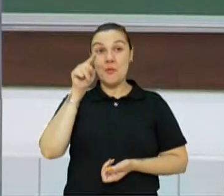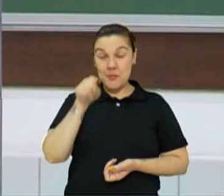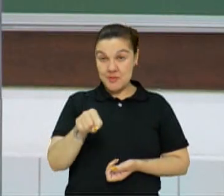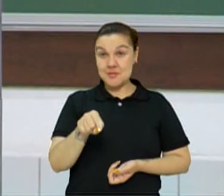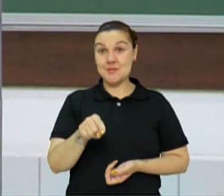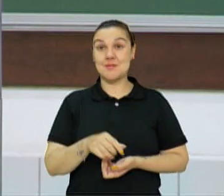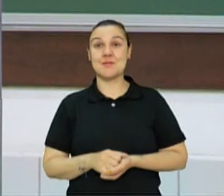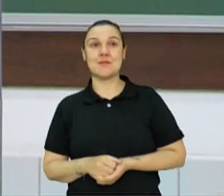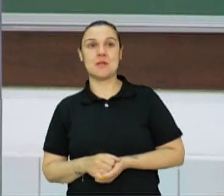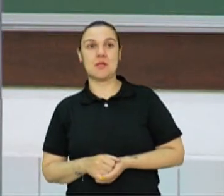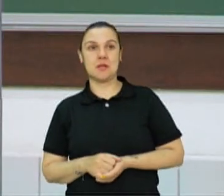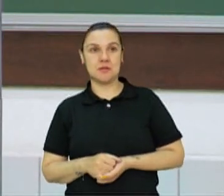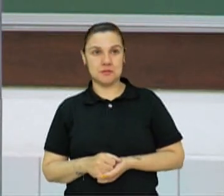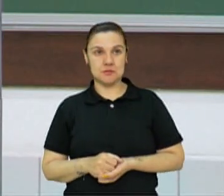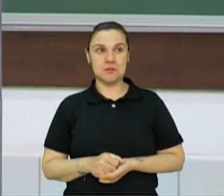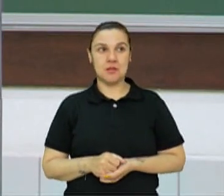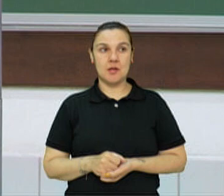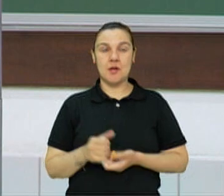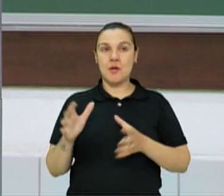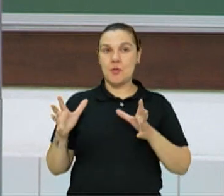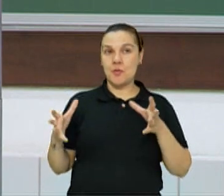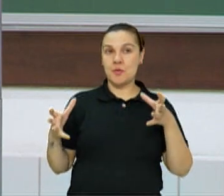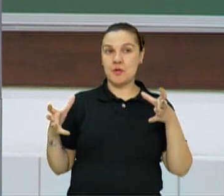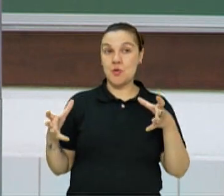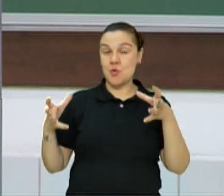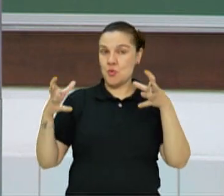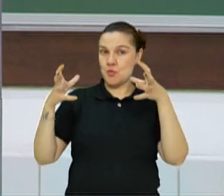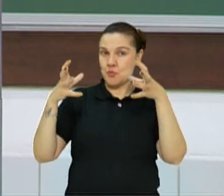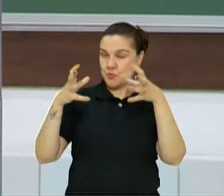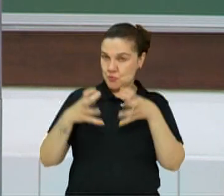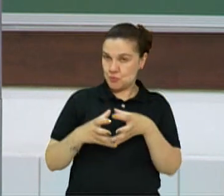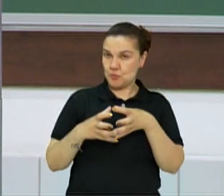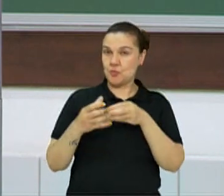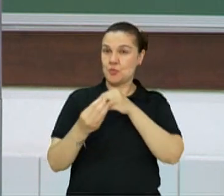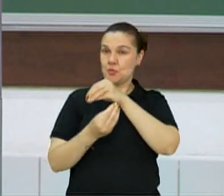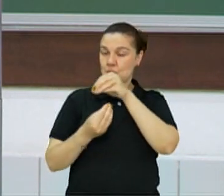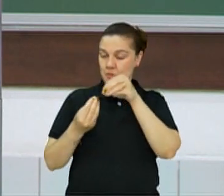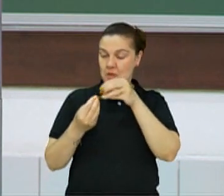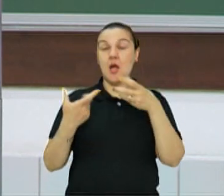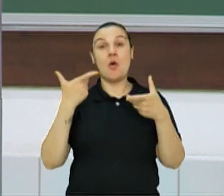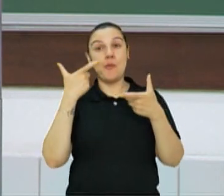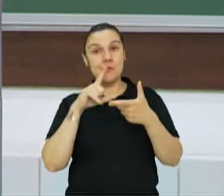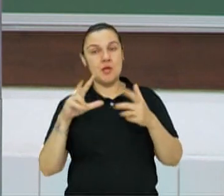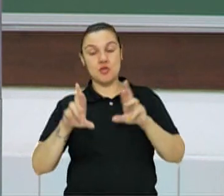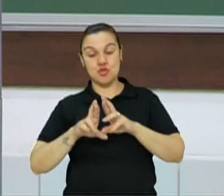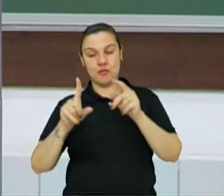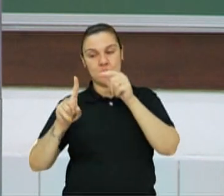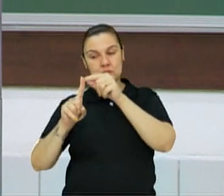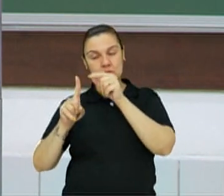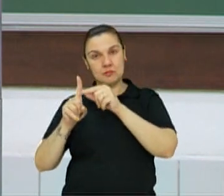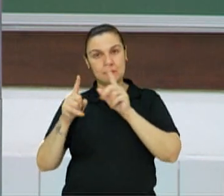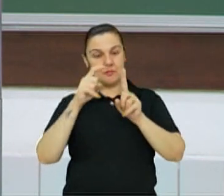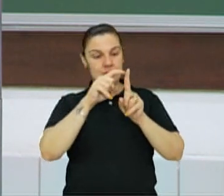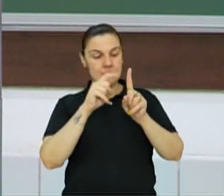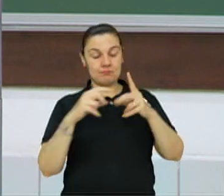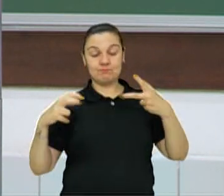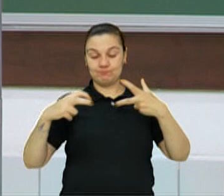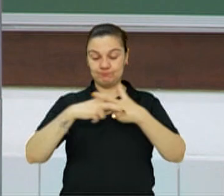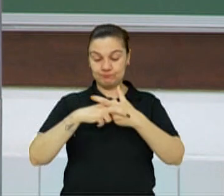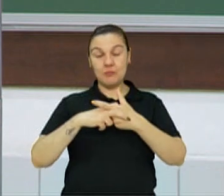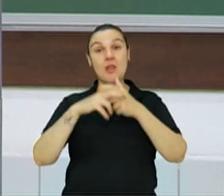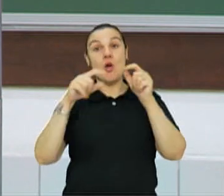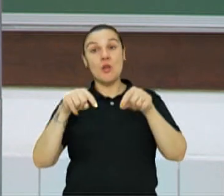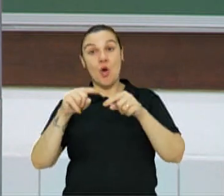assim. Quando uma espécie é diferente da outra e mesmo assim eles conseguiram se acasalar, os descendentes serão